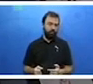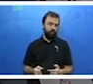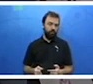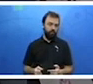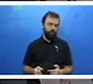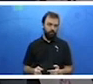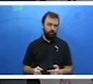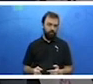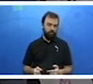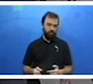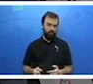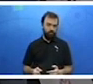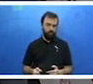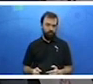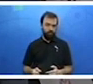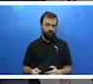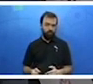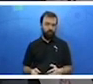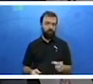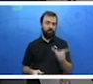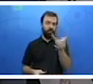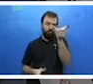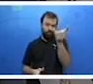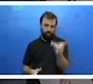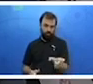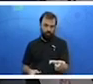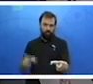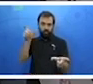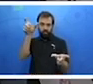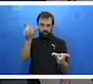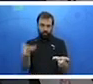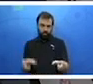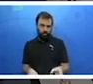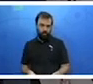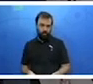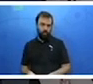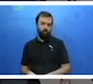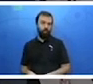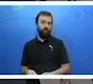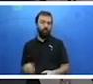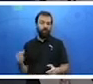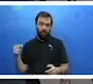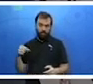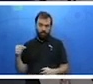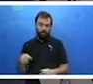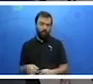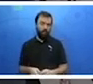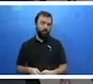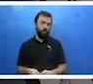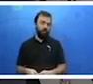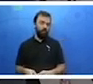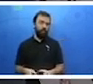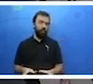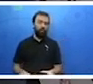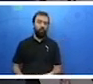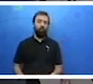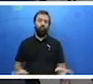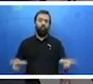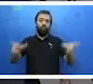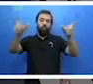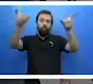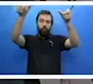e fazemos as colunas do gráfico. Nesse caso, coluna porque está